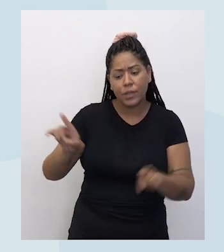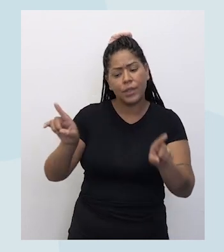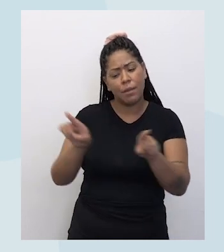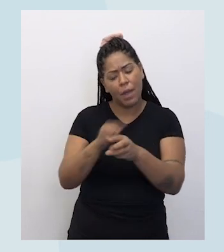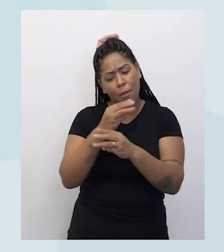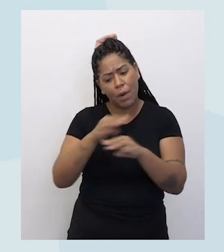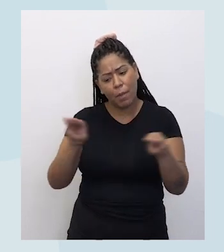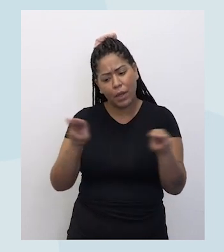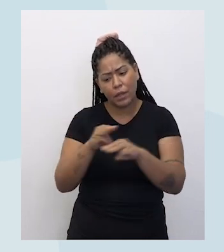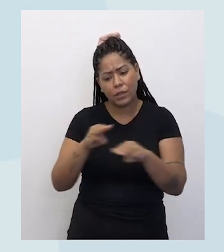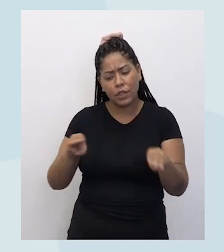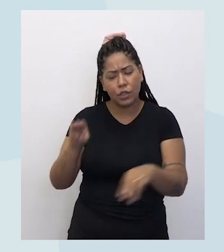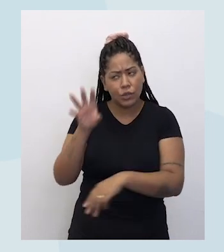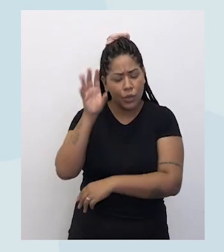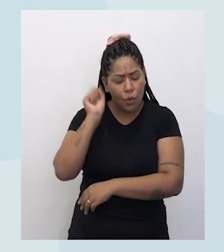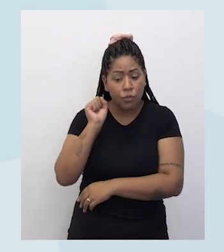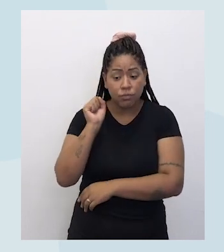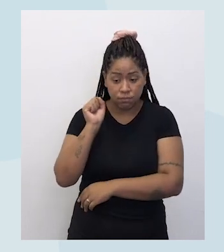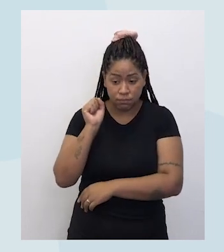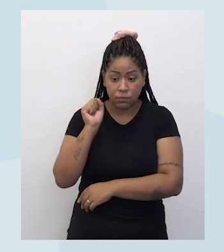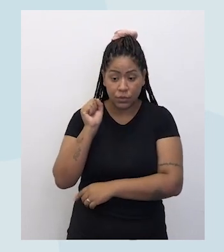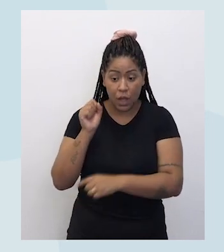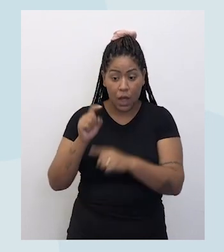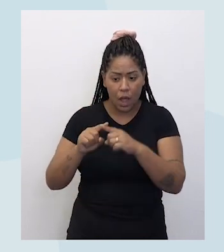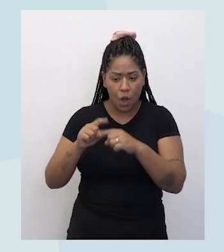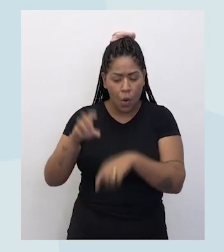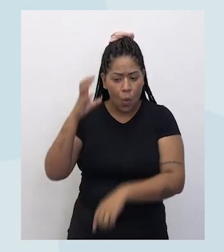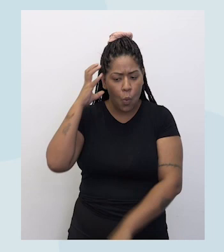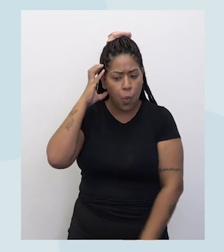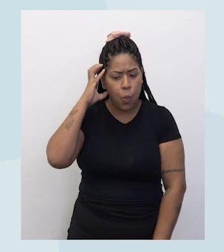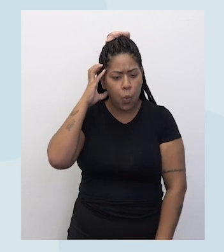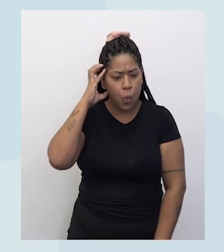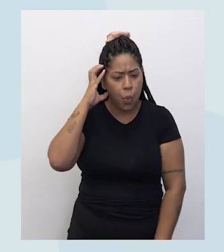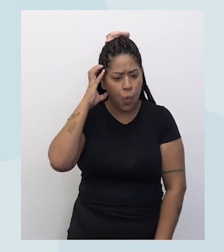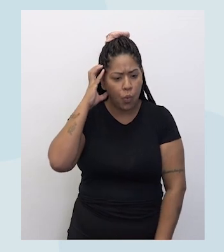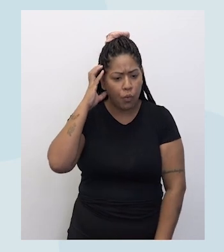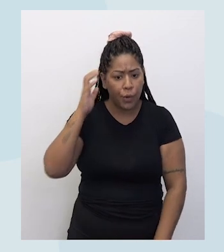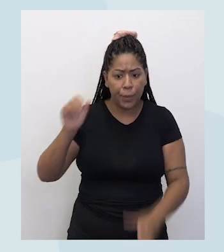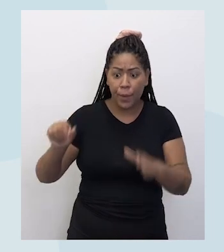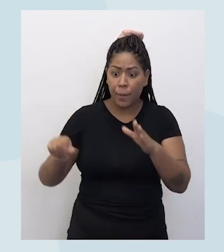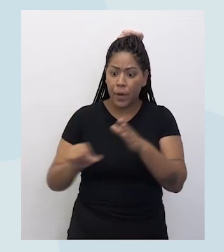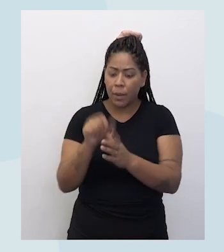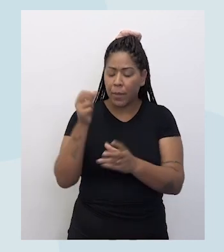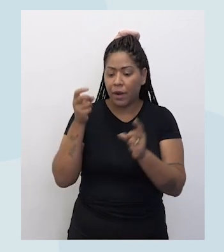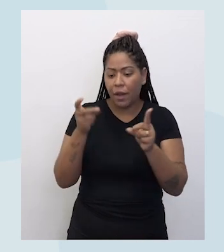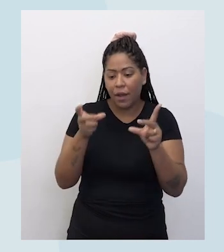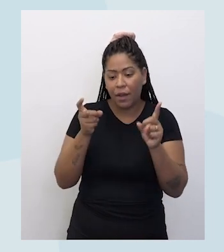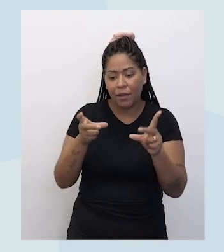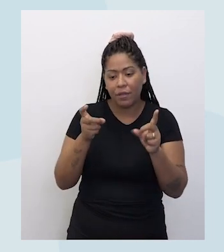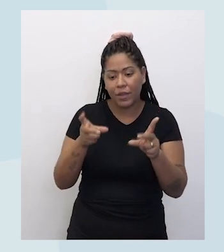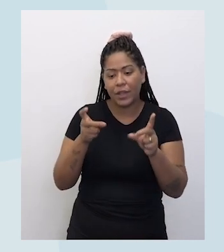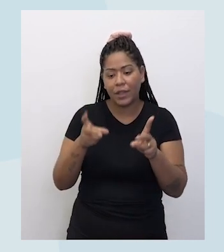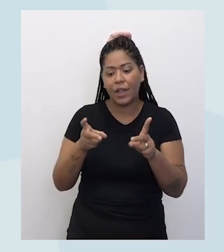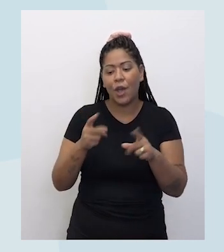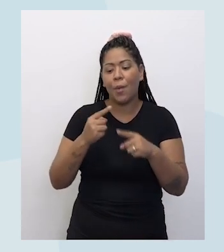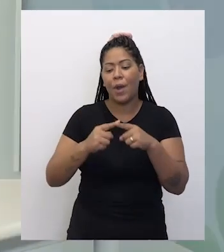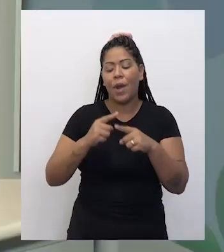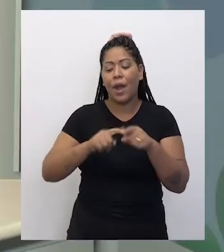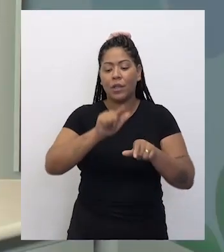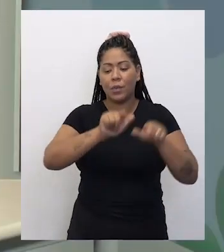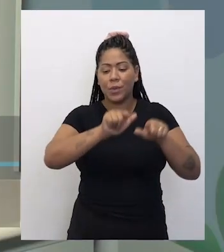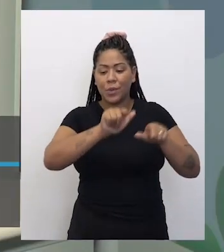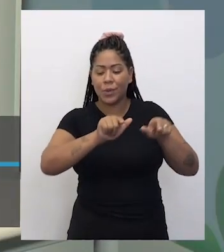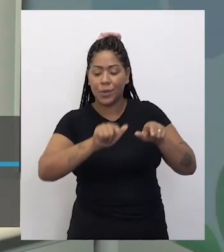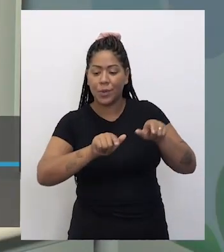aqui. O rádio tornou-se o grande veículo desse período, com o qual os ouvintes podiam se divertir e se informar. Então,